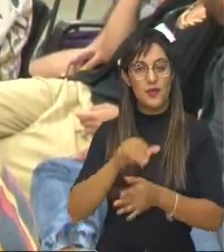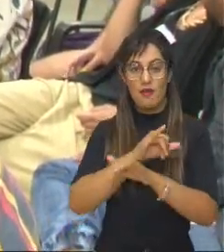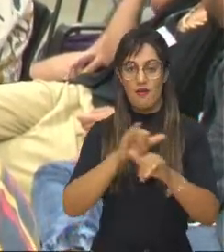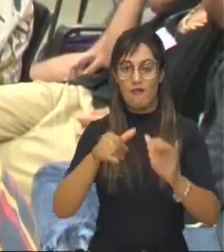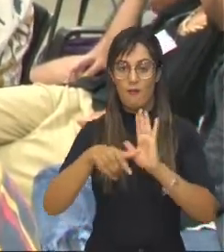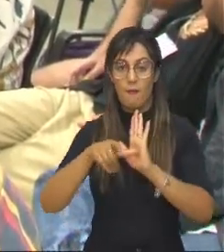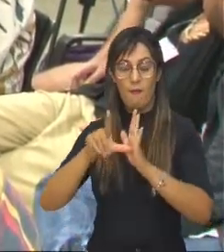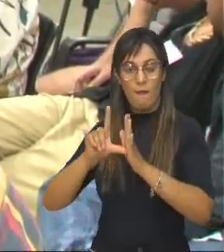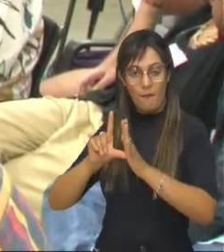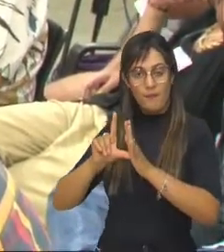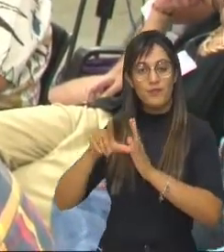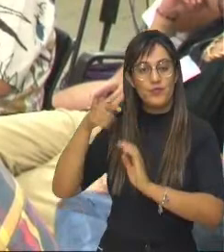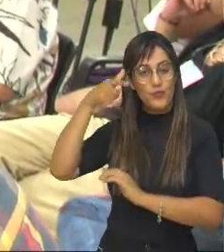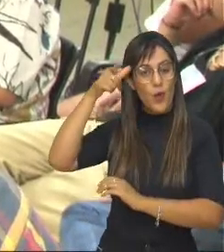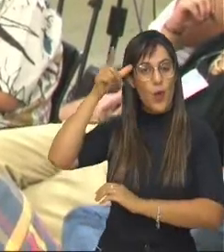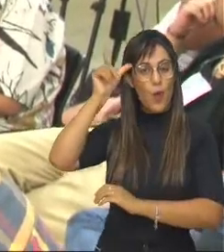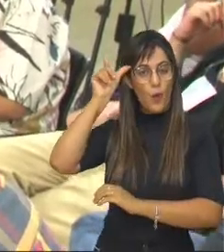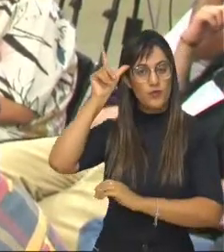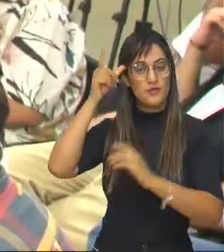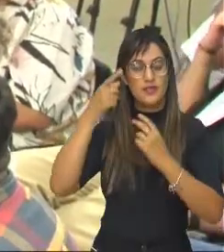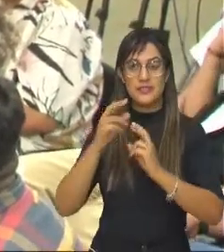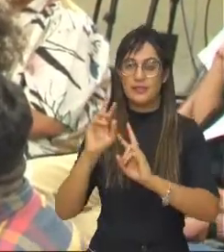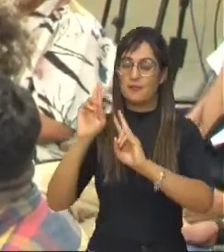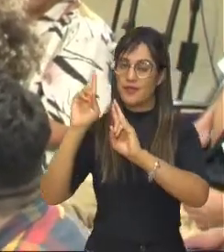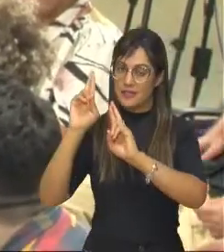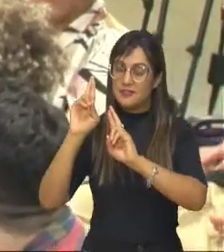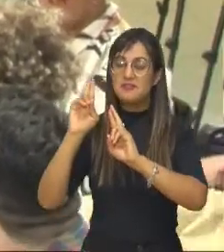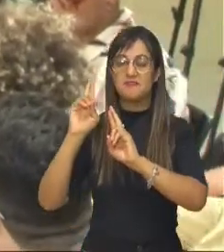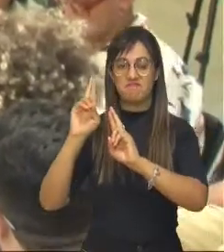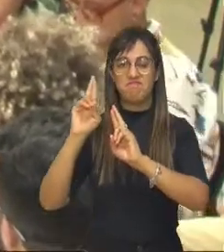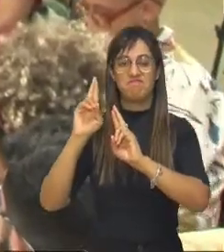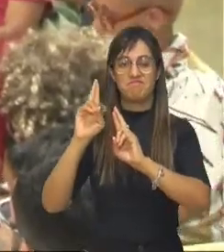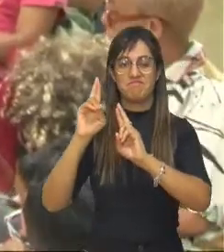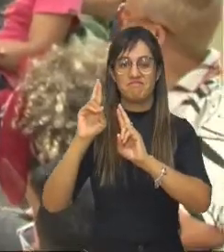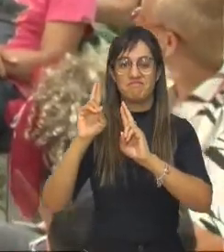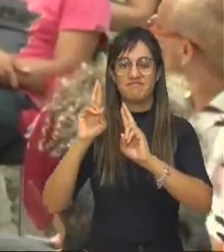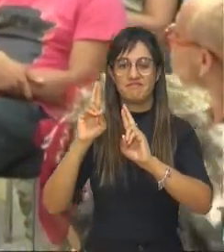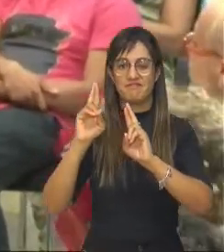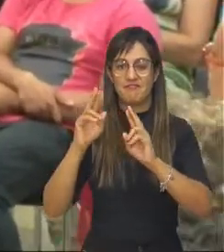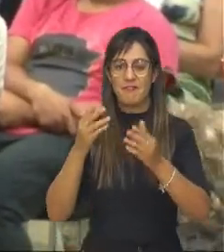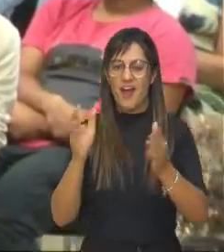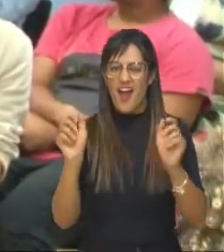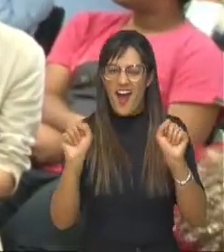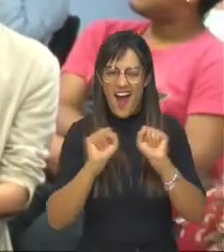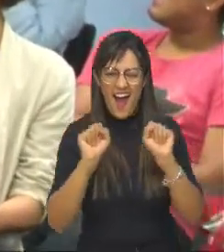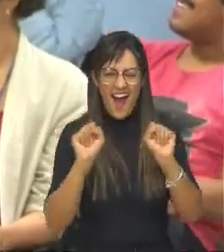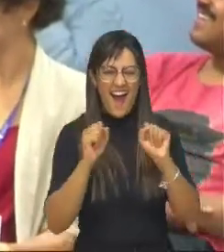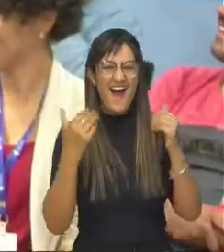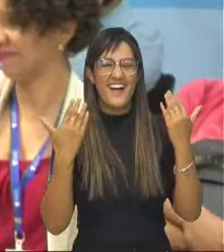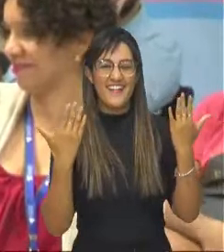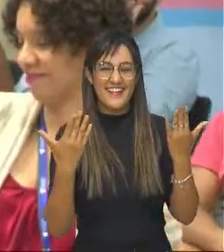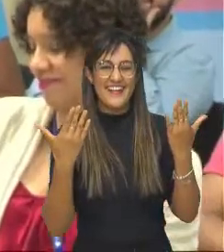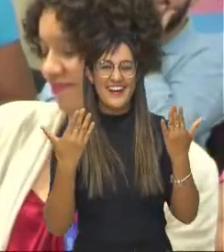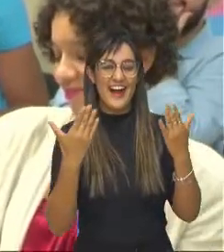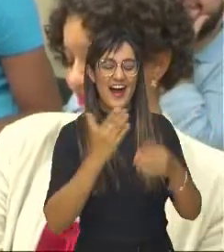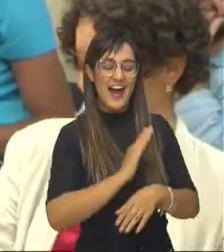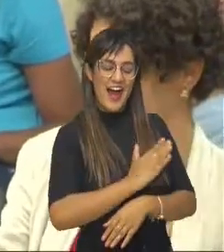com essa expectativa toda, mas caramba, ter arrasado assim, né, o coração da